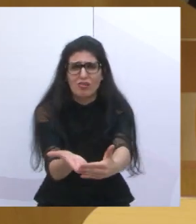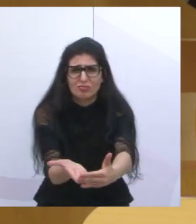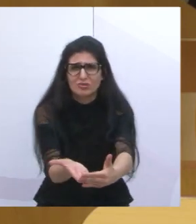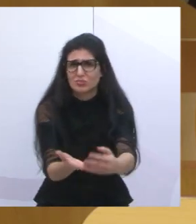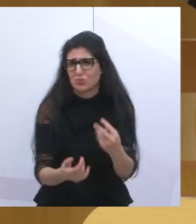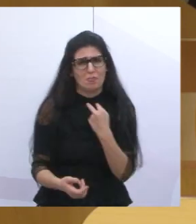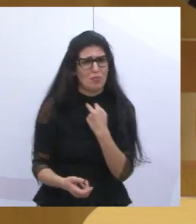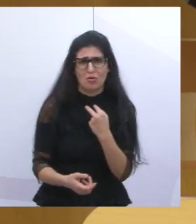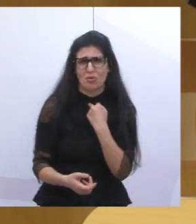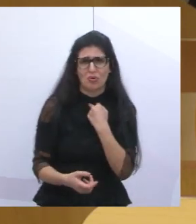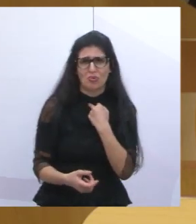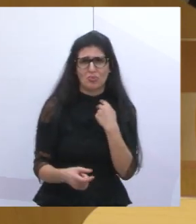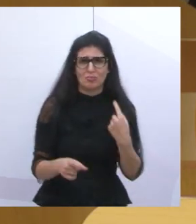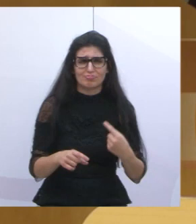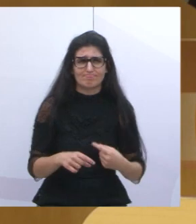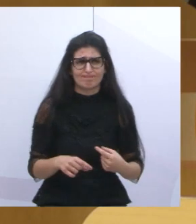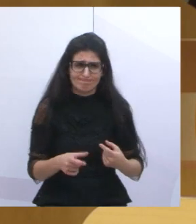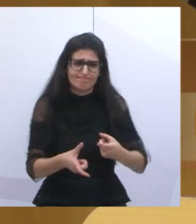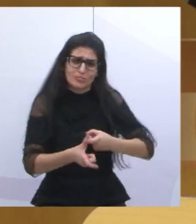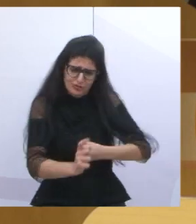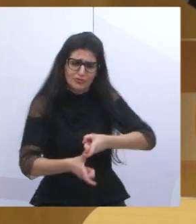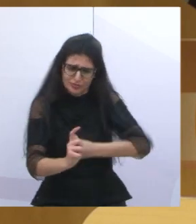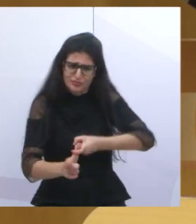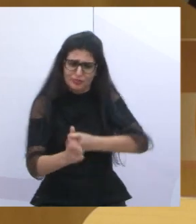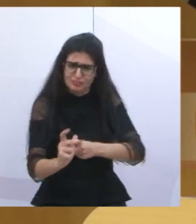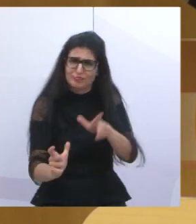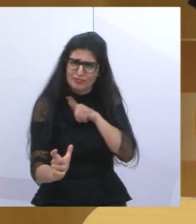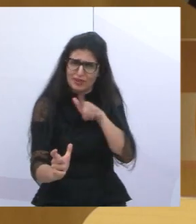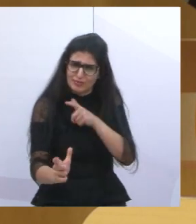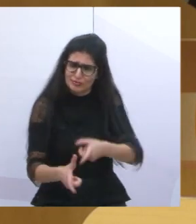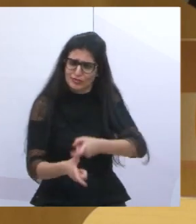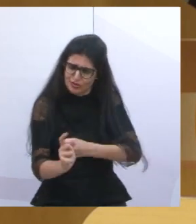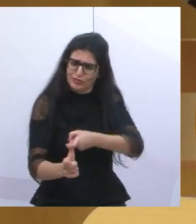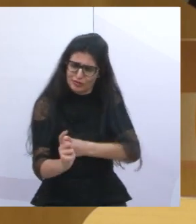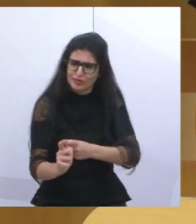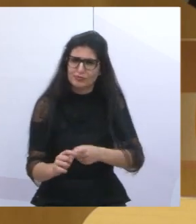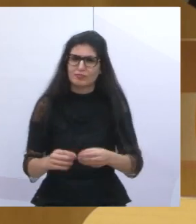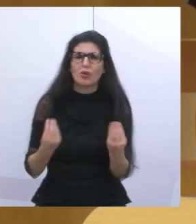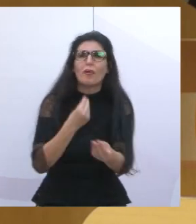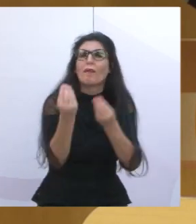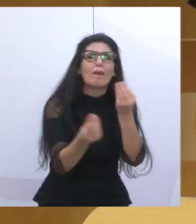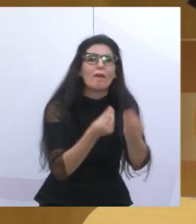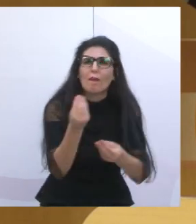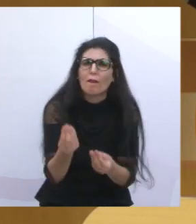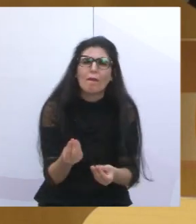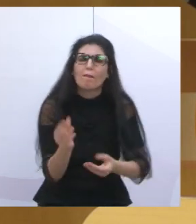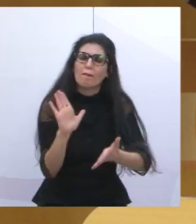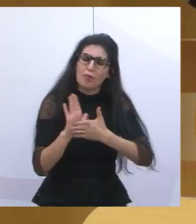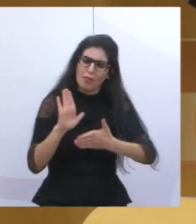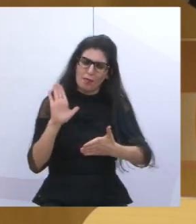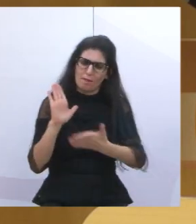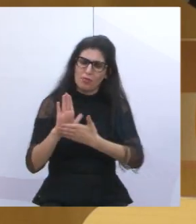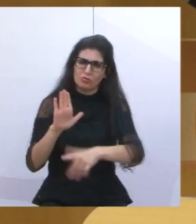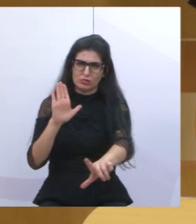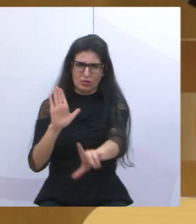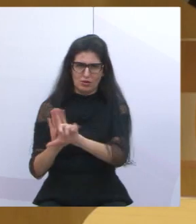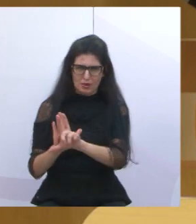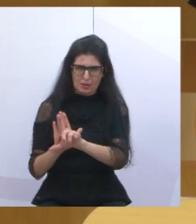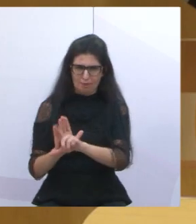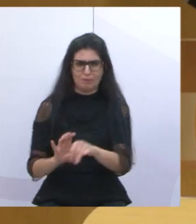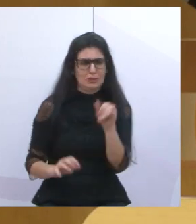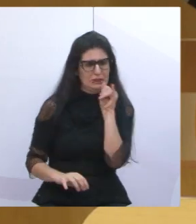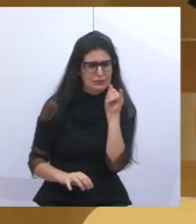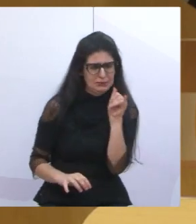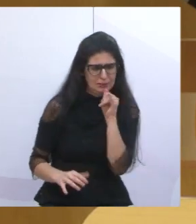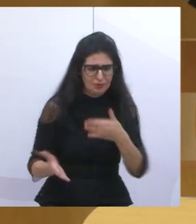E quais são as propostas previstas para esse projeto de lei? A primeira ideia é que, em caso de